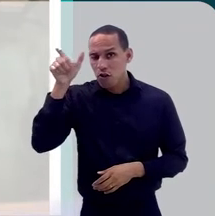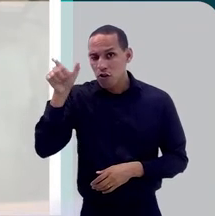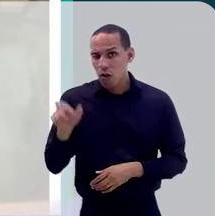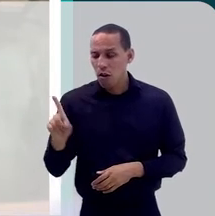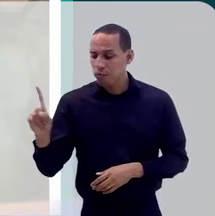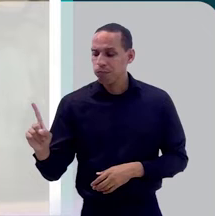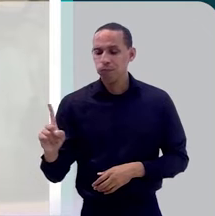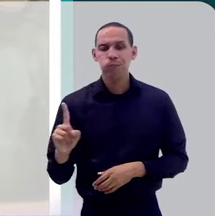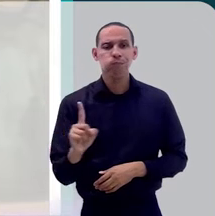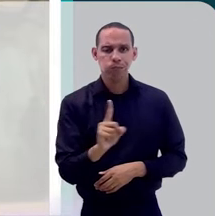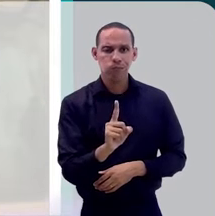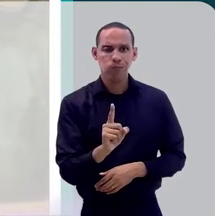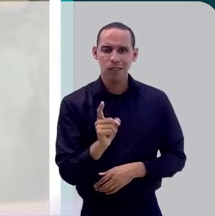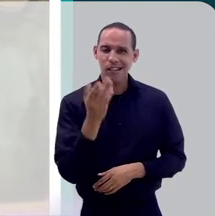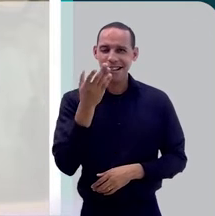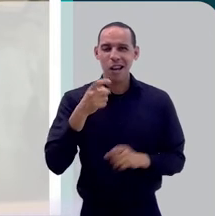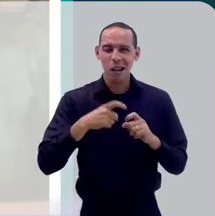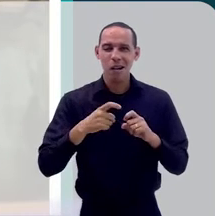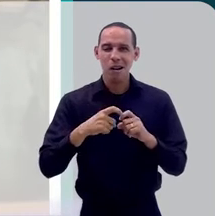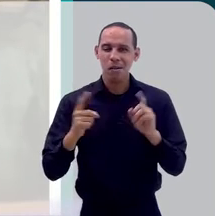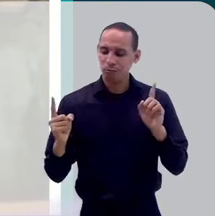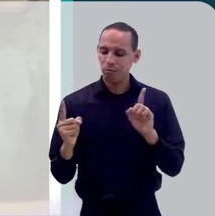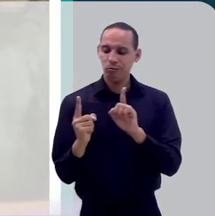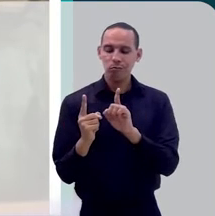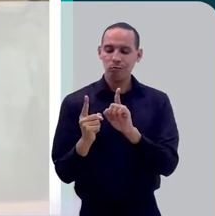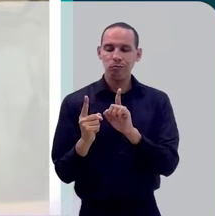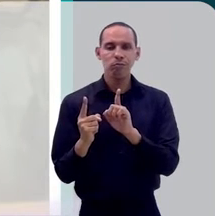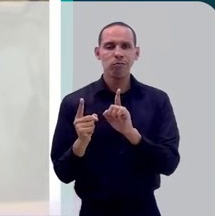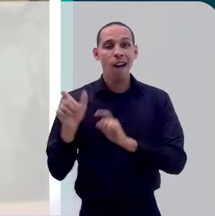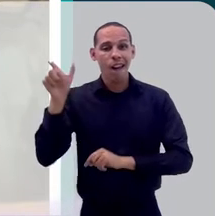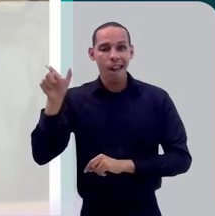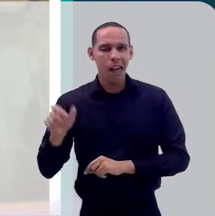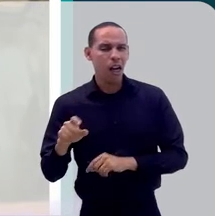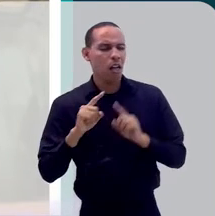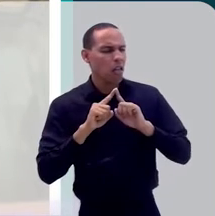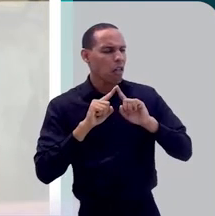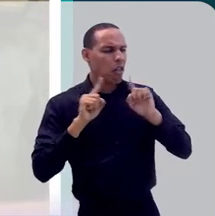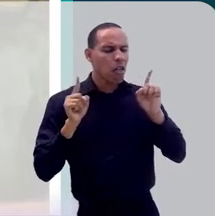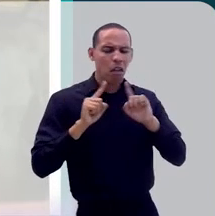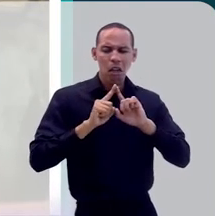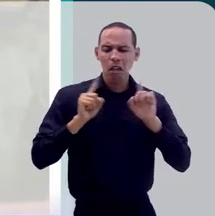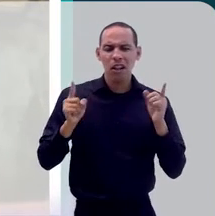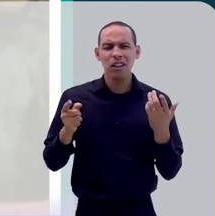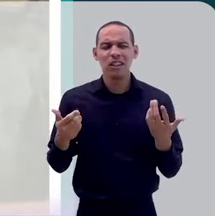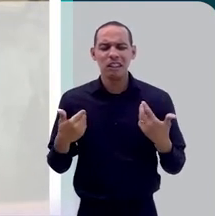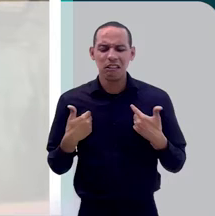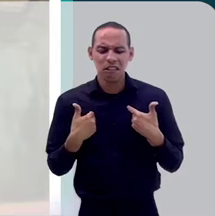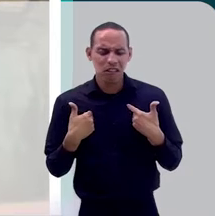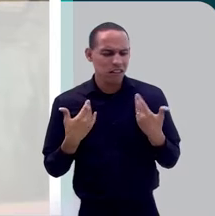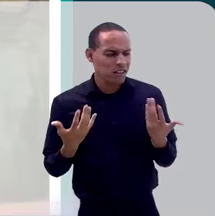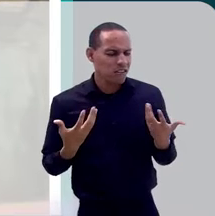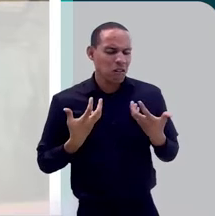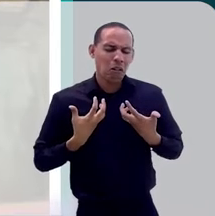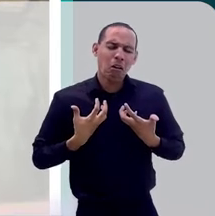uma pessoa no consultório da senhora reclamando que está